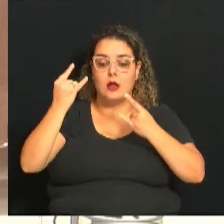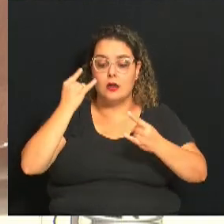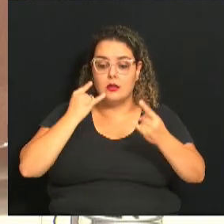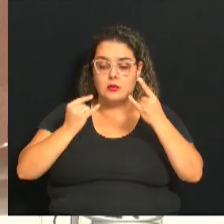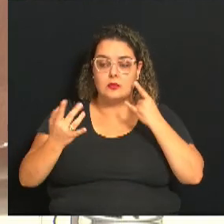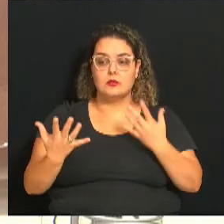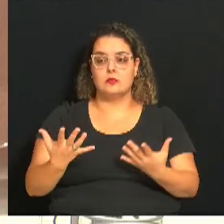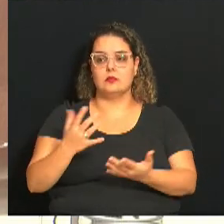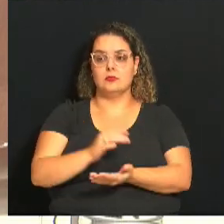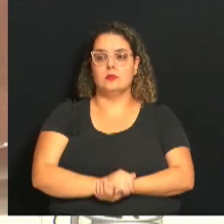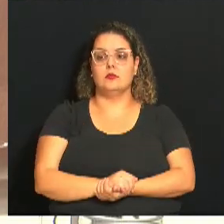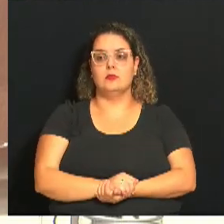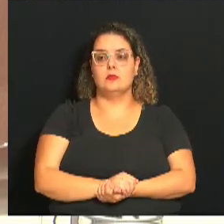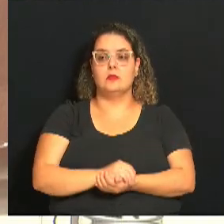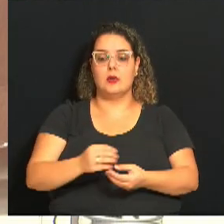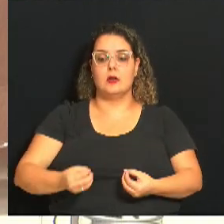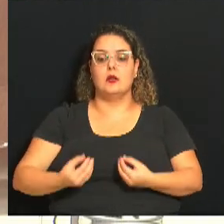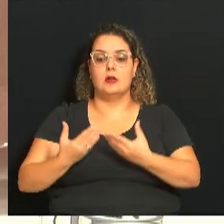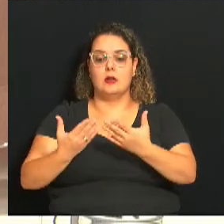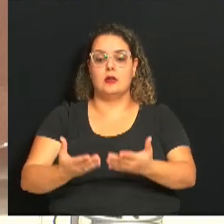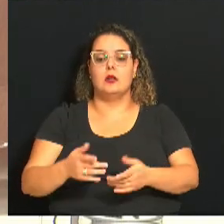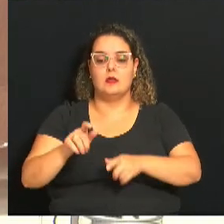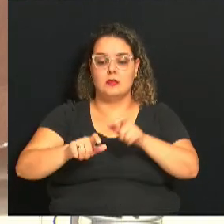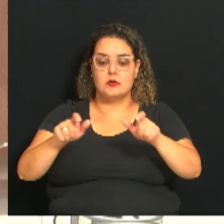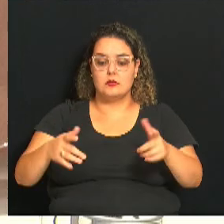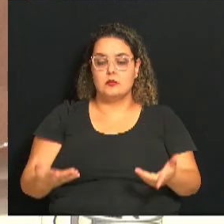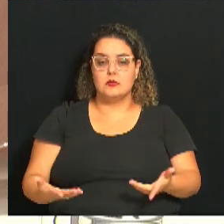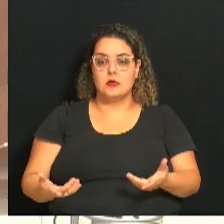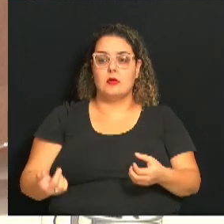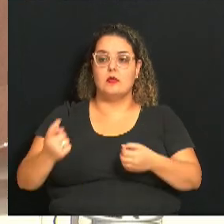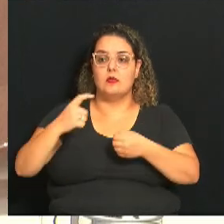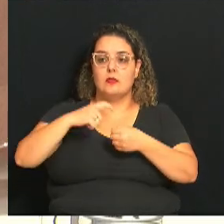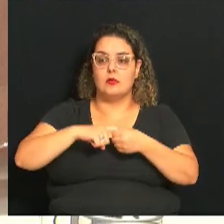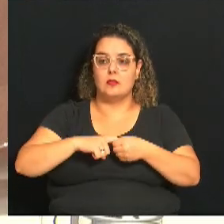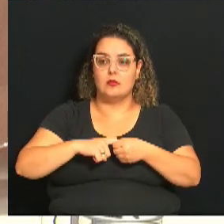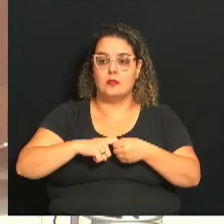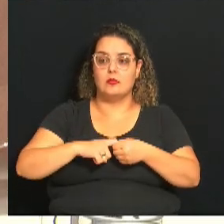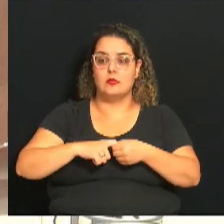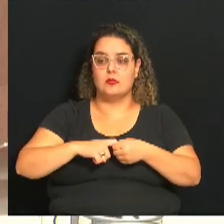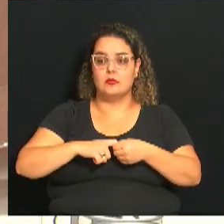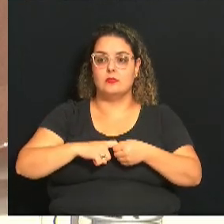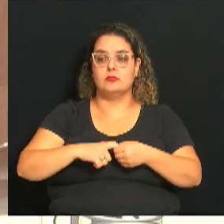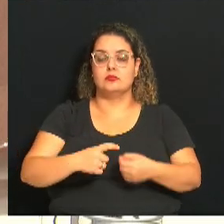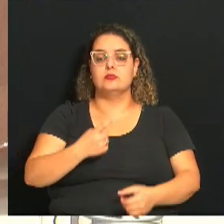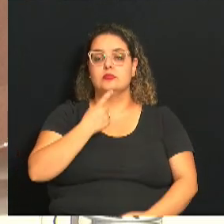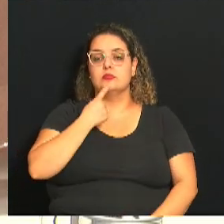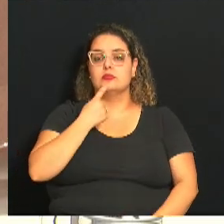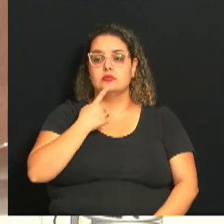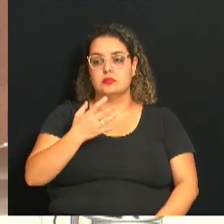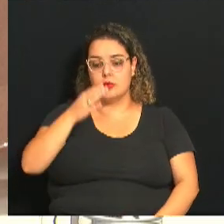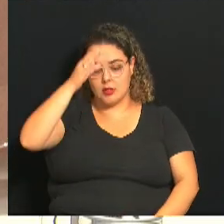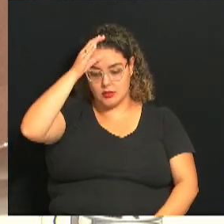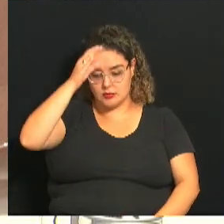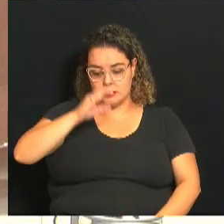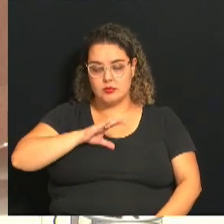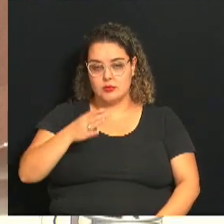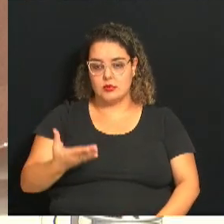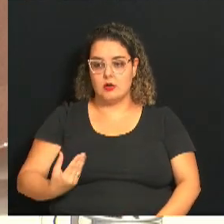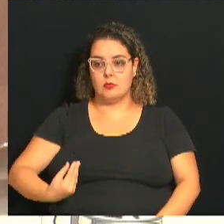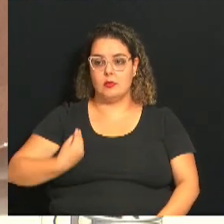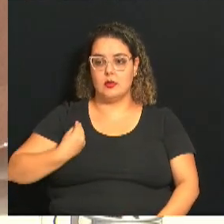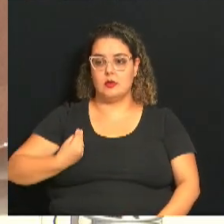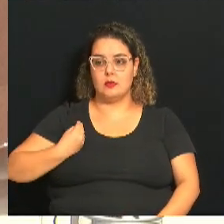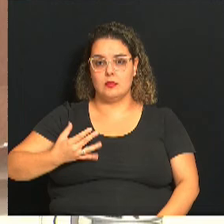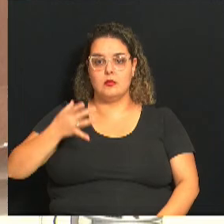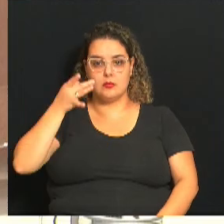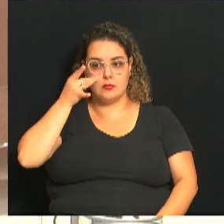leva a população, né, a voltar às origens dos campineiros, a estar, né, presente ali no